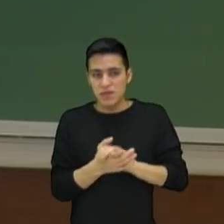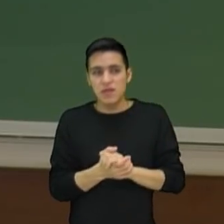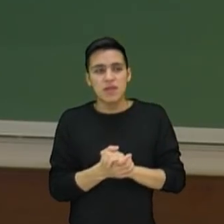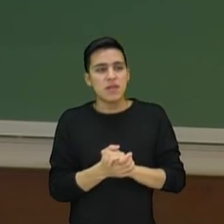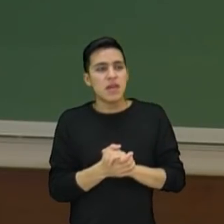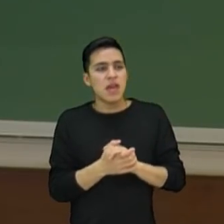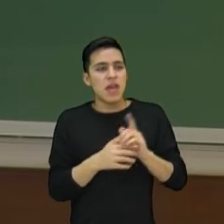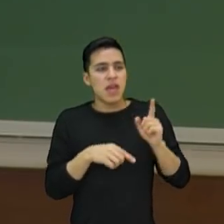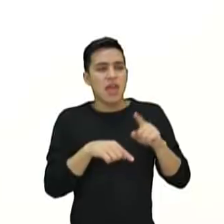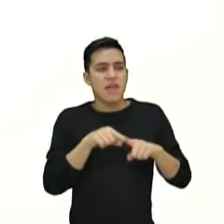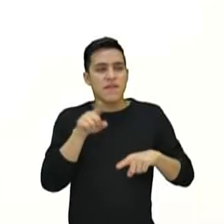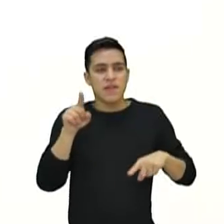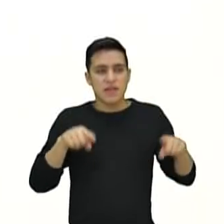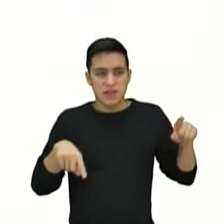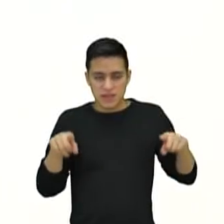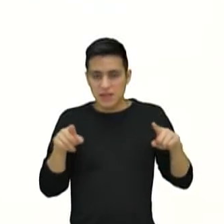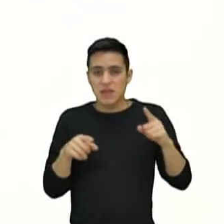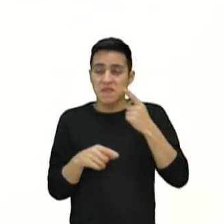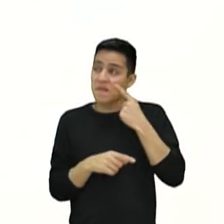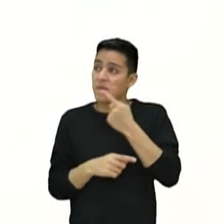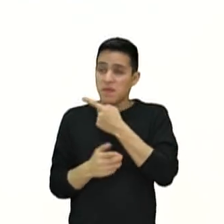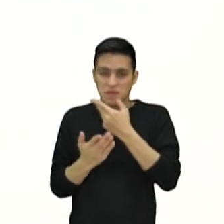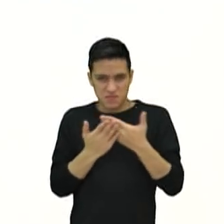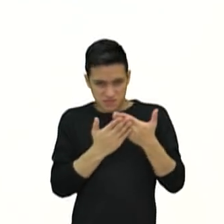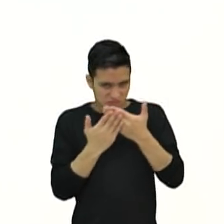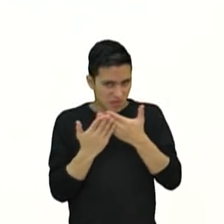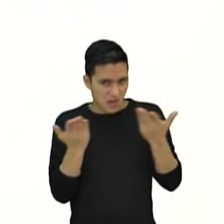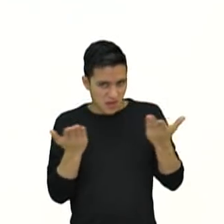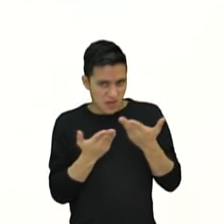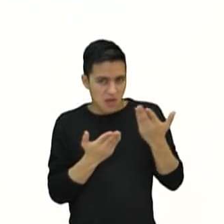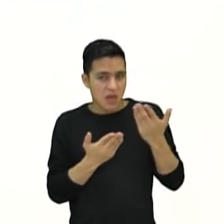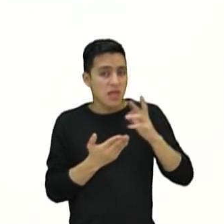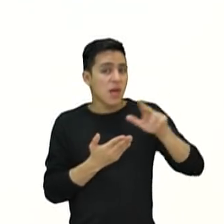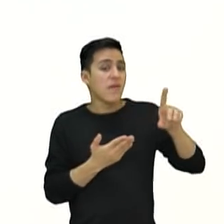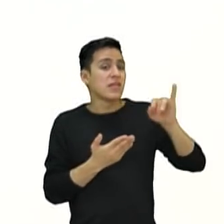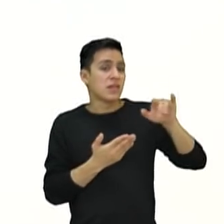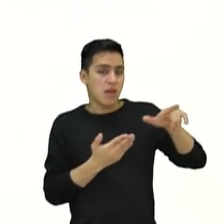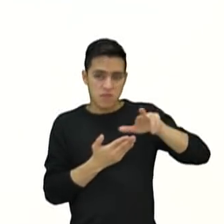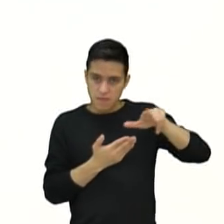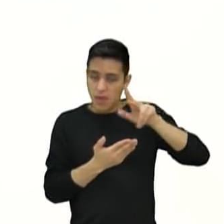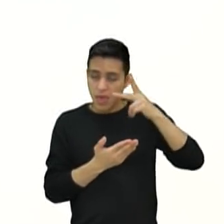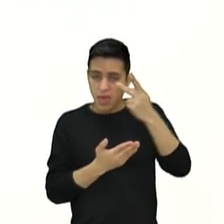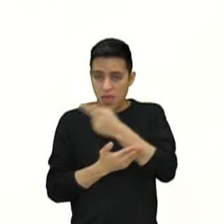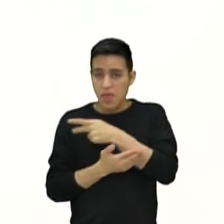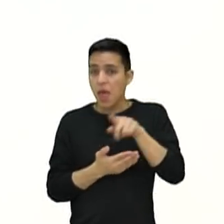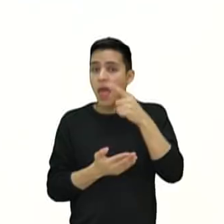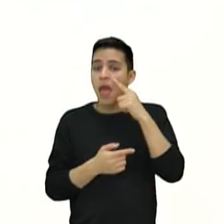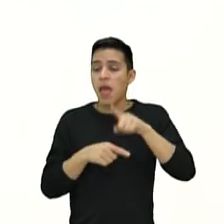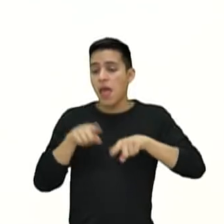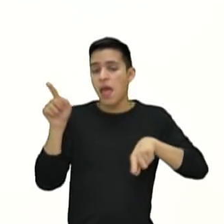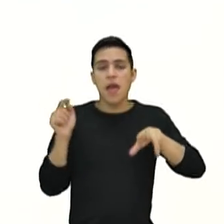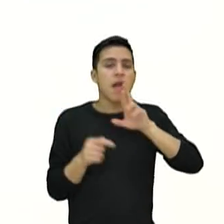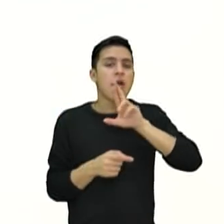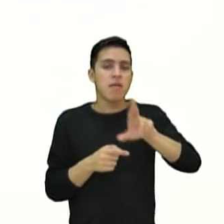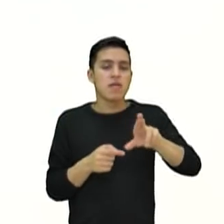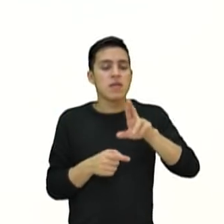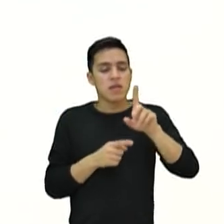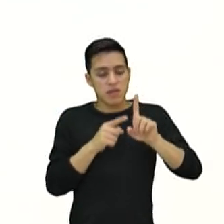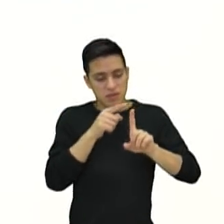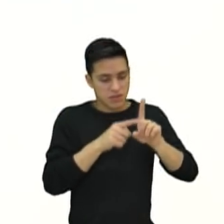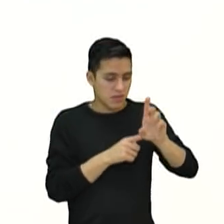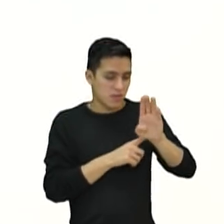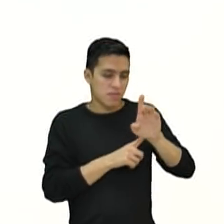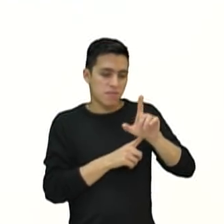é variado. Perdão, o blog que nós estamos estudando, não do Daniel, eu trouxe a resposta, é variado. O